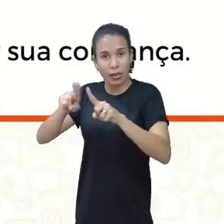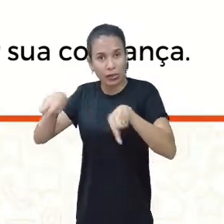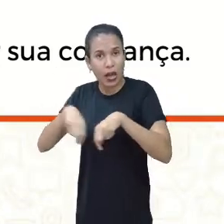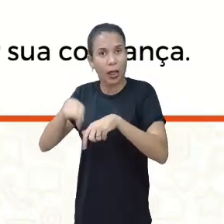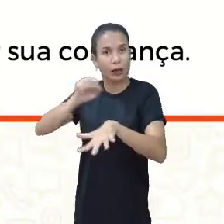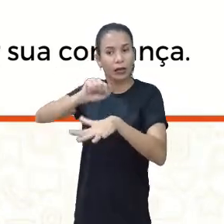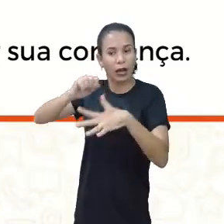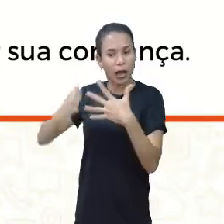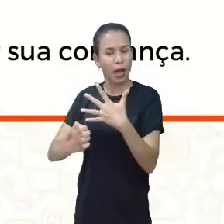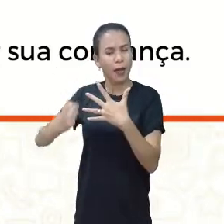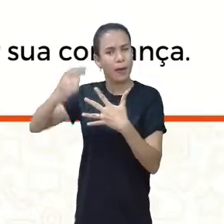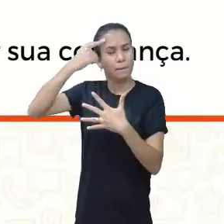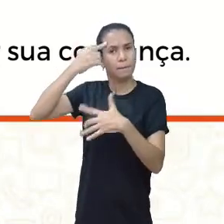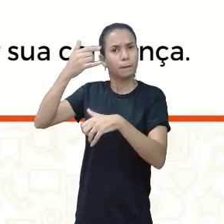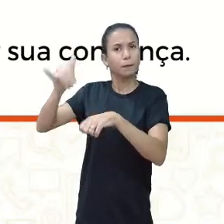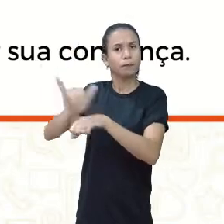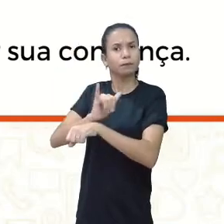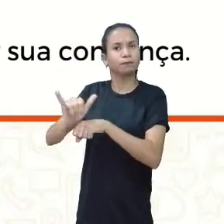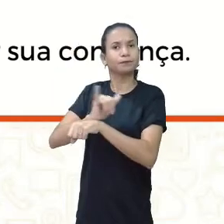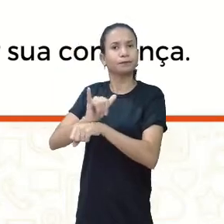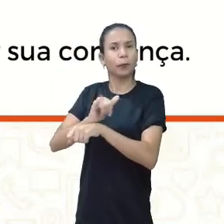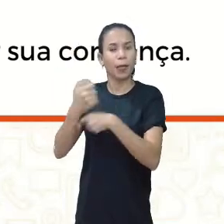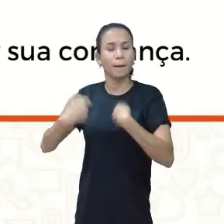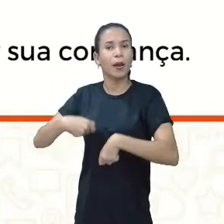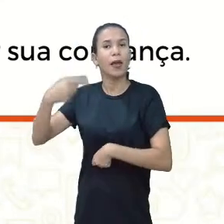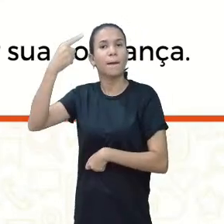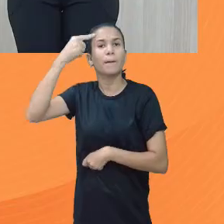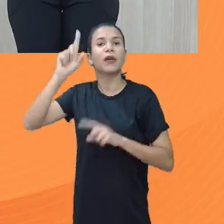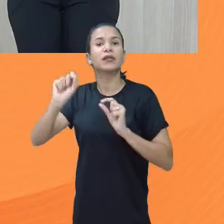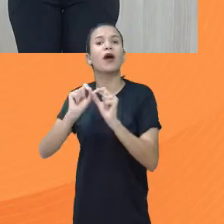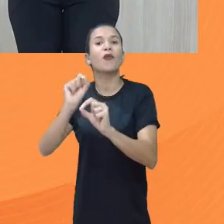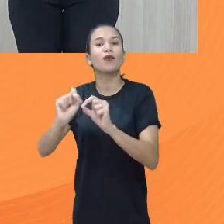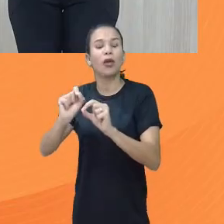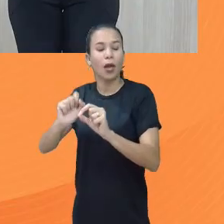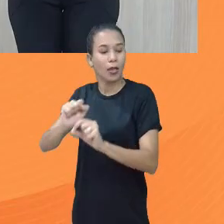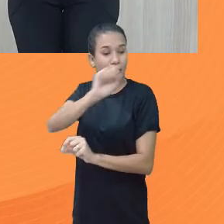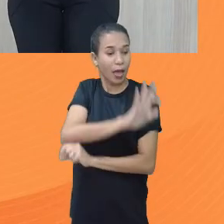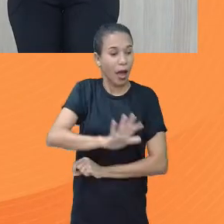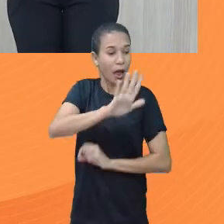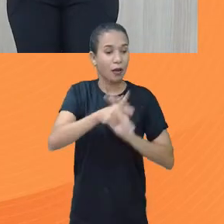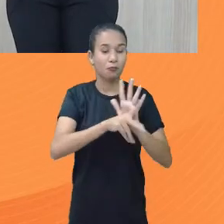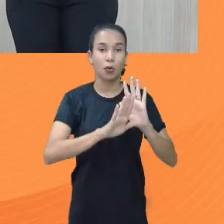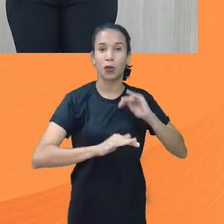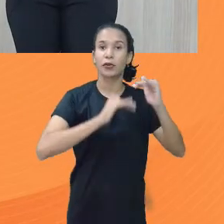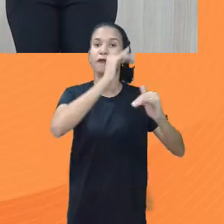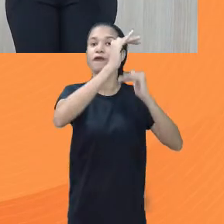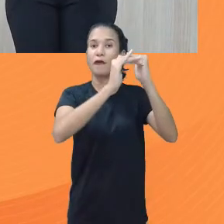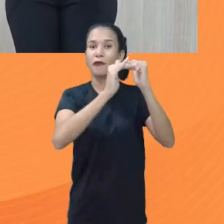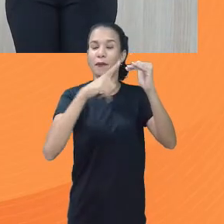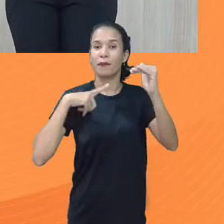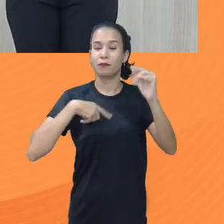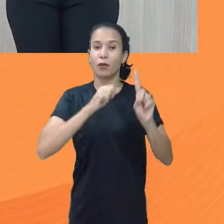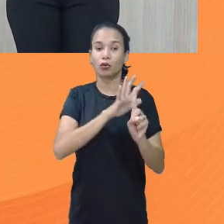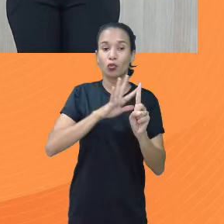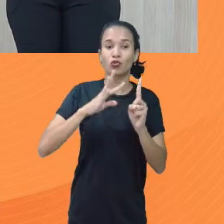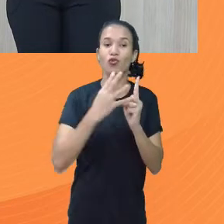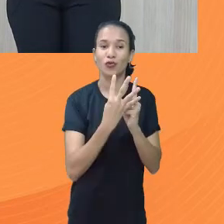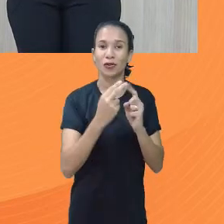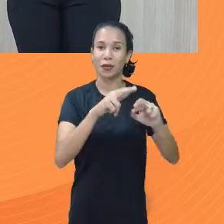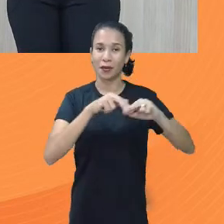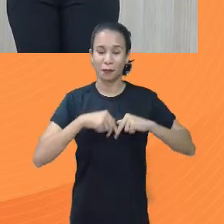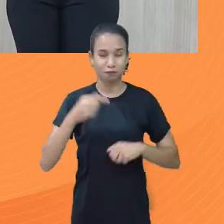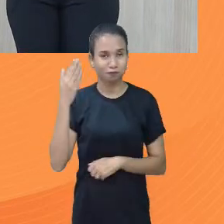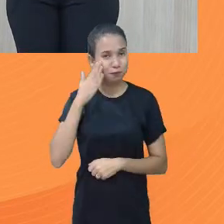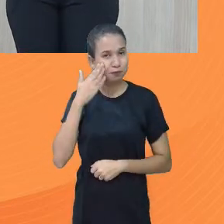a gente precisa também pensar nesse aspecto do desenvolvimento, mesmo entendendo que nós vamos